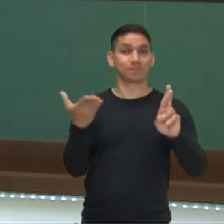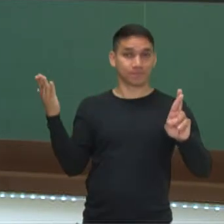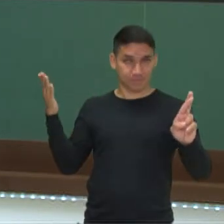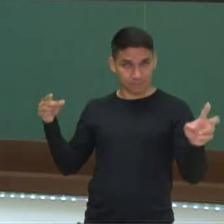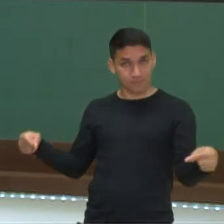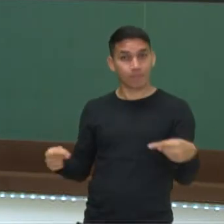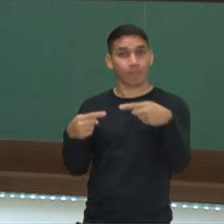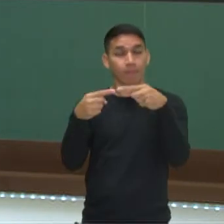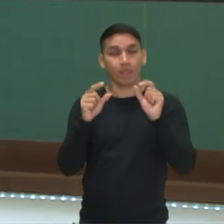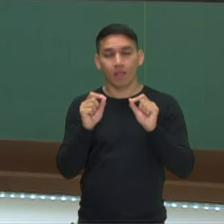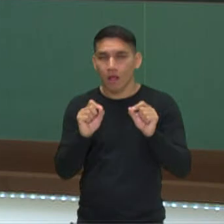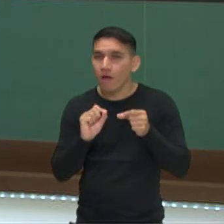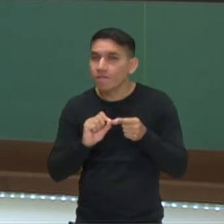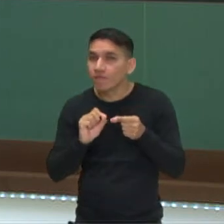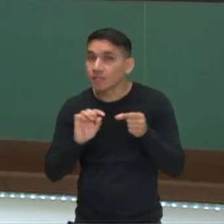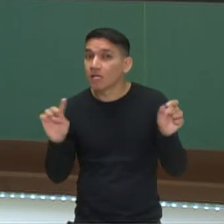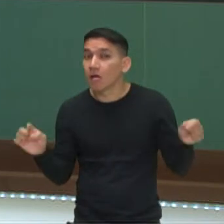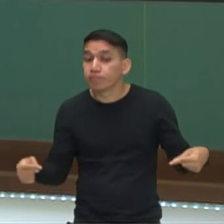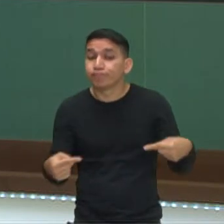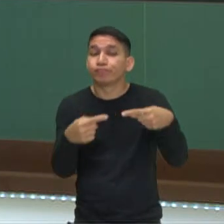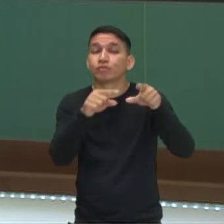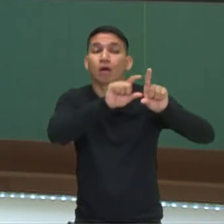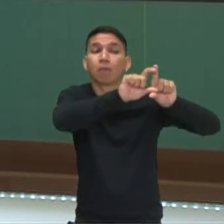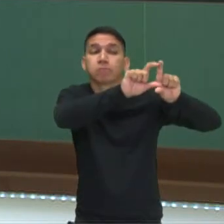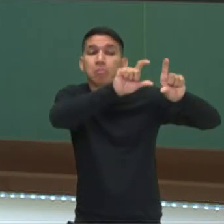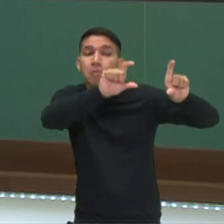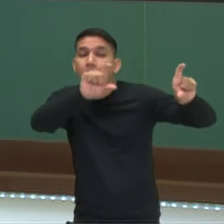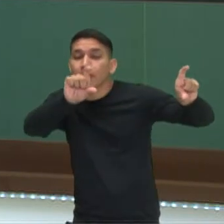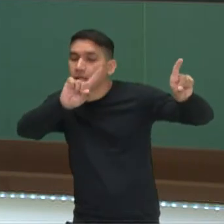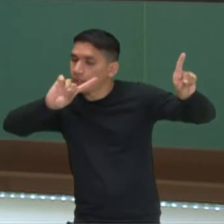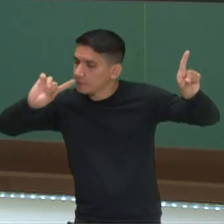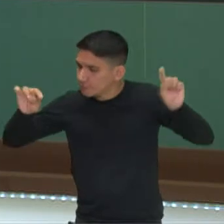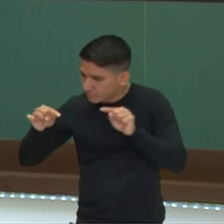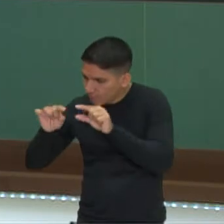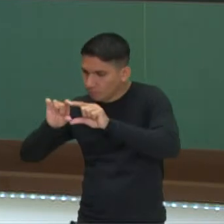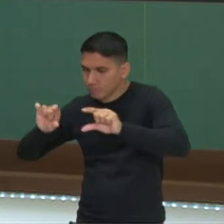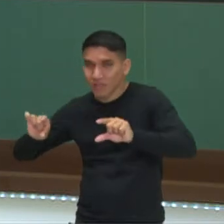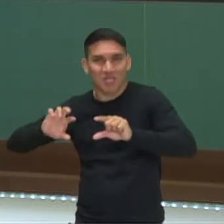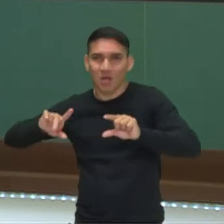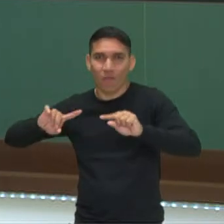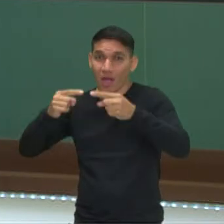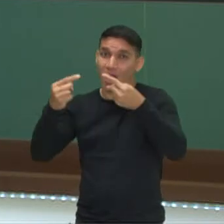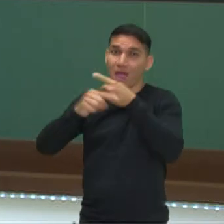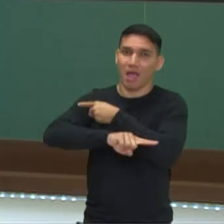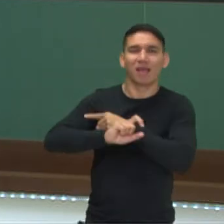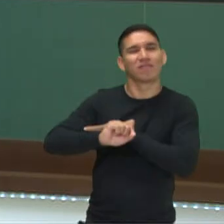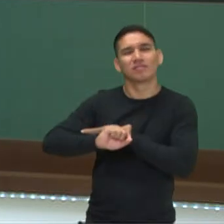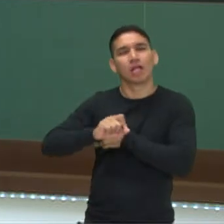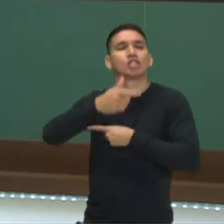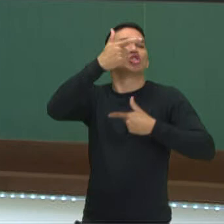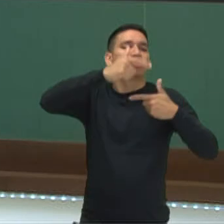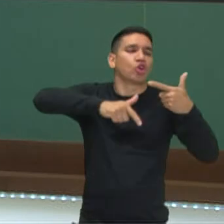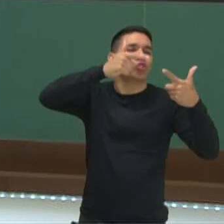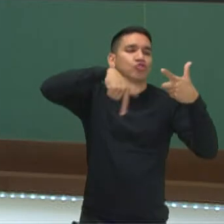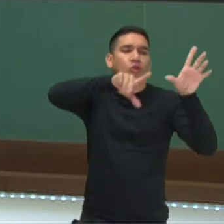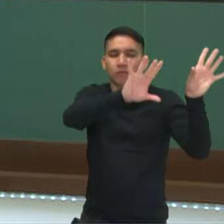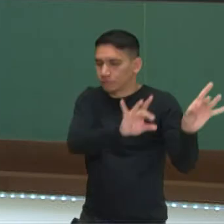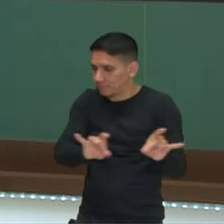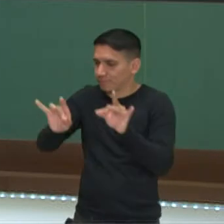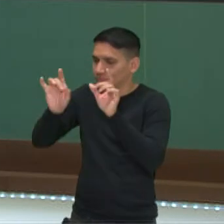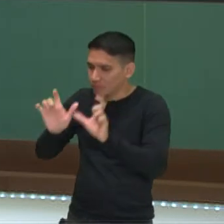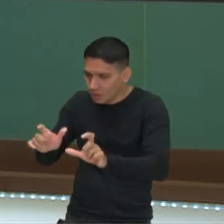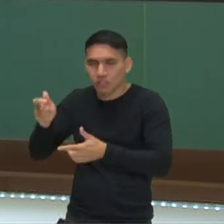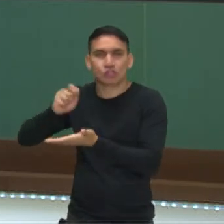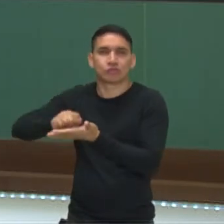para conectar o texto e evitar, na verdade, a repetição desta mesma ideia.